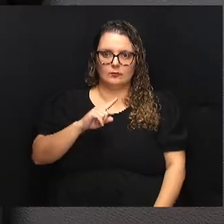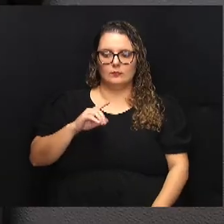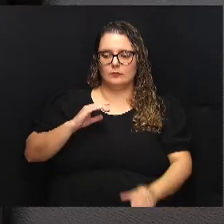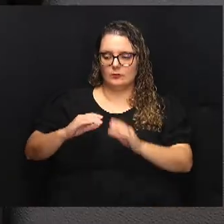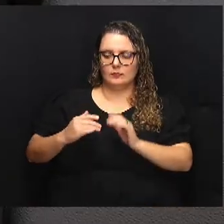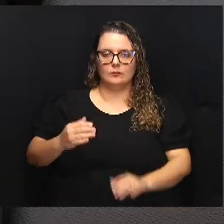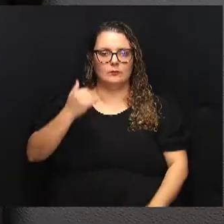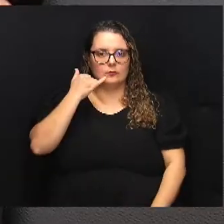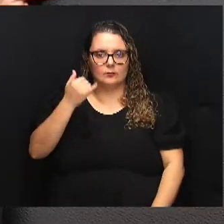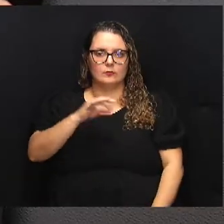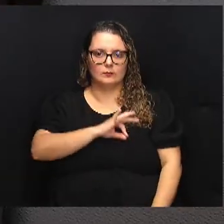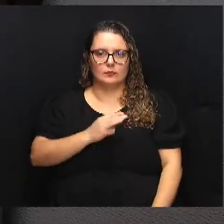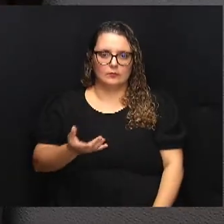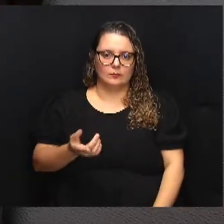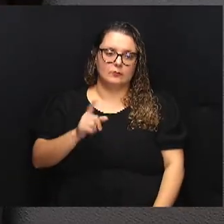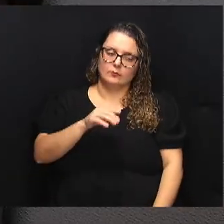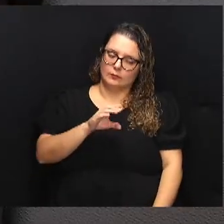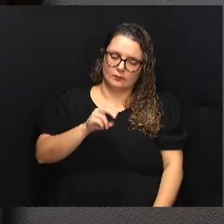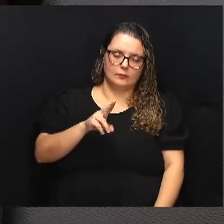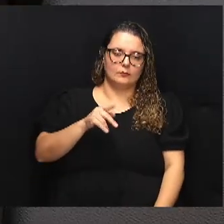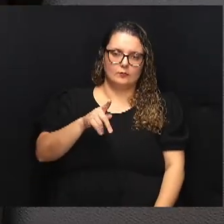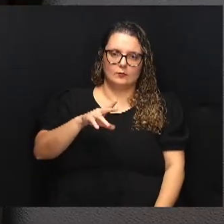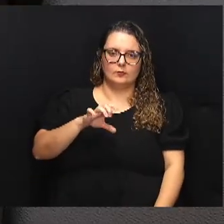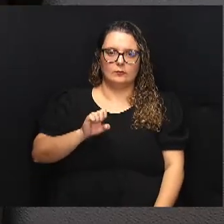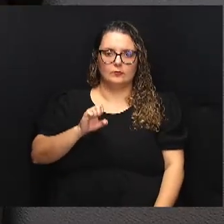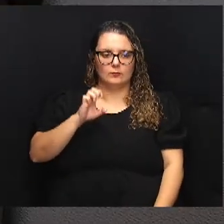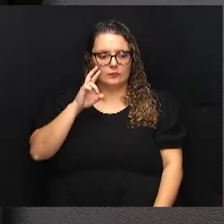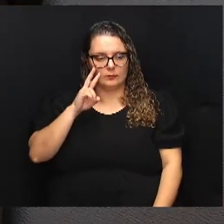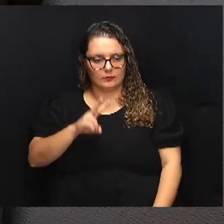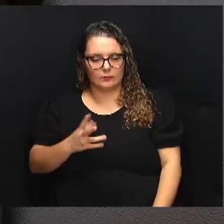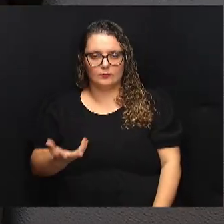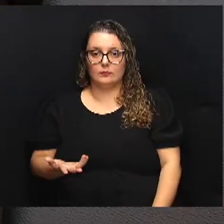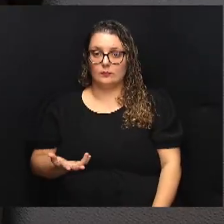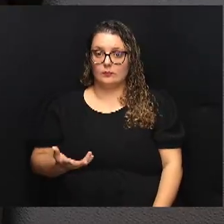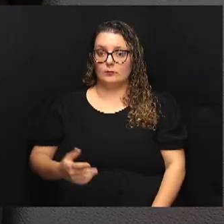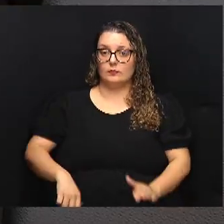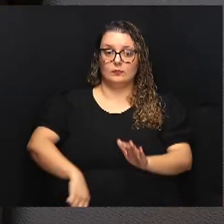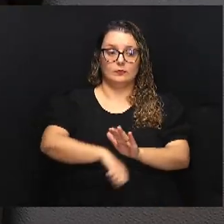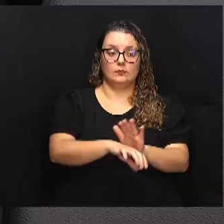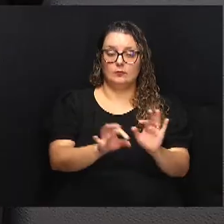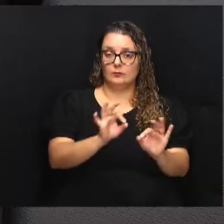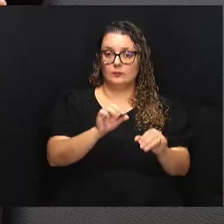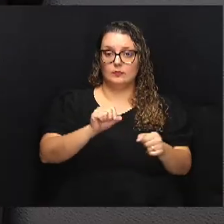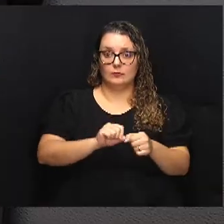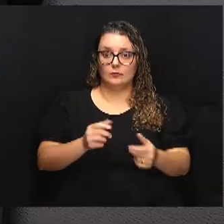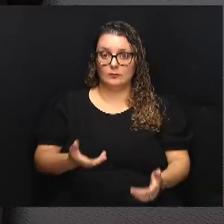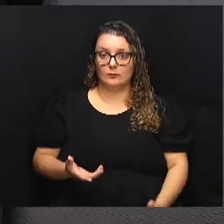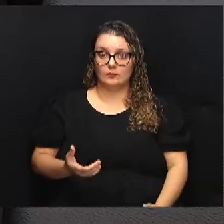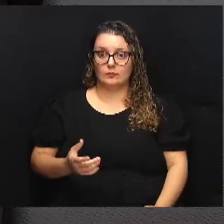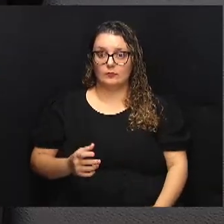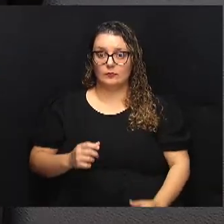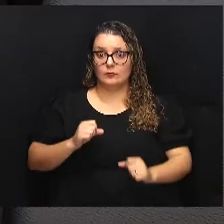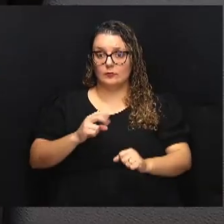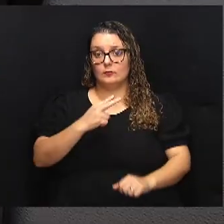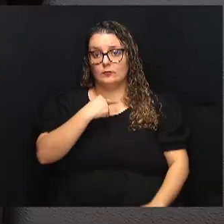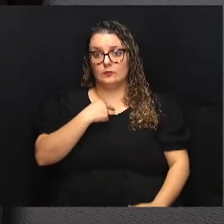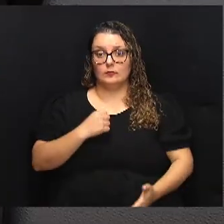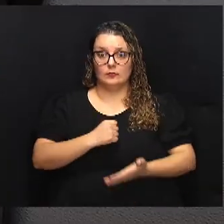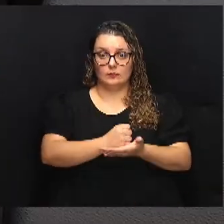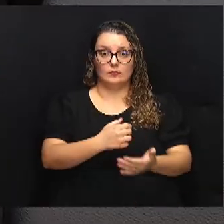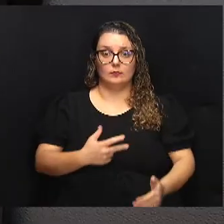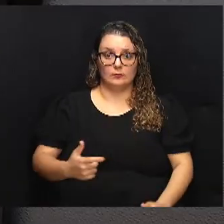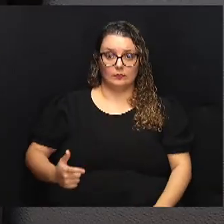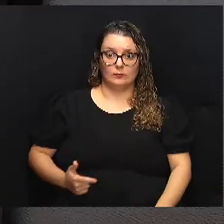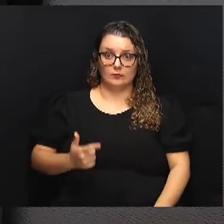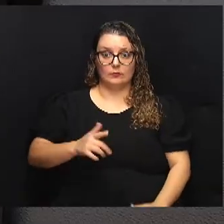polícia, você é o quê? Cúmplice, né? Você viu um crime acontecer e não fez nada. Você pode não socorrer na hora ali, porque a pessoa está armada, vai matar